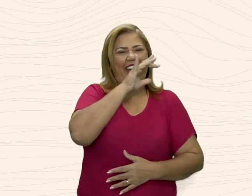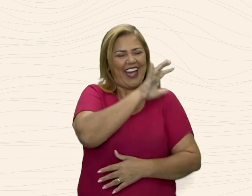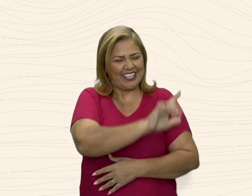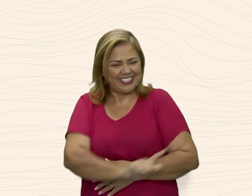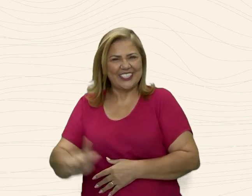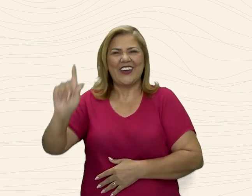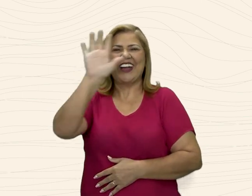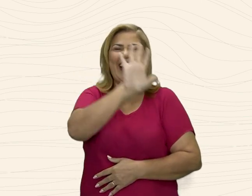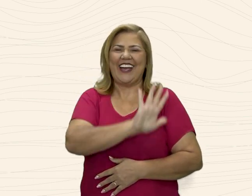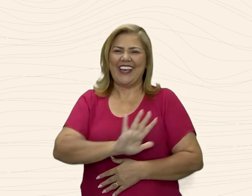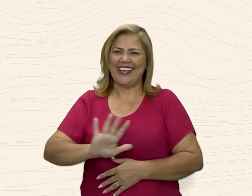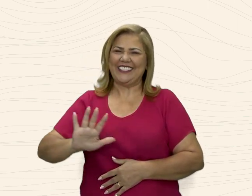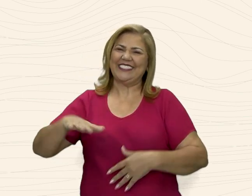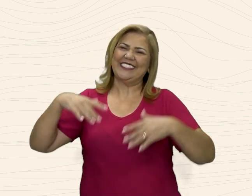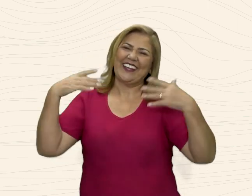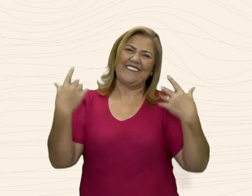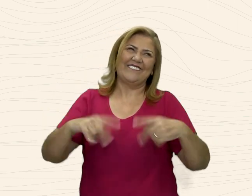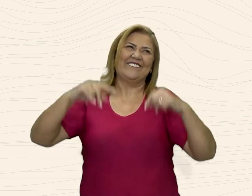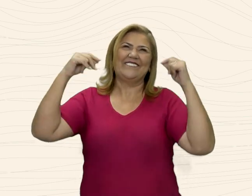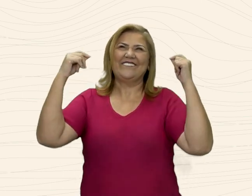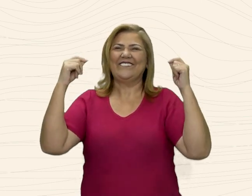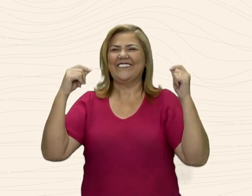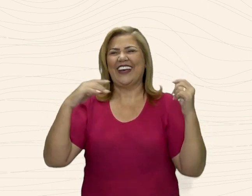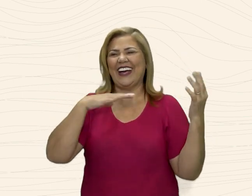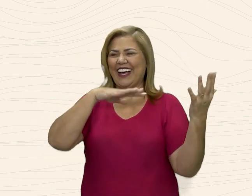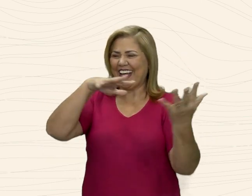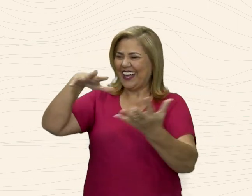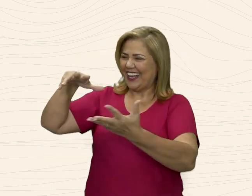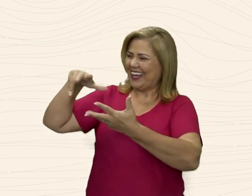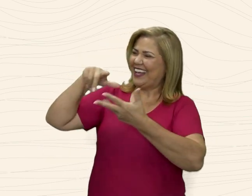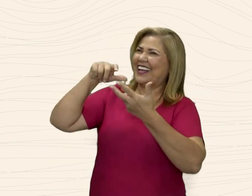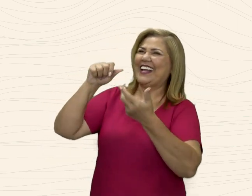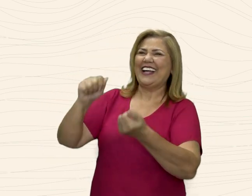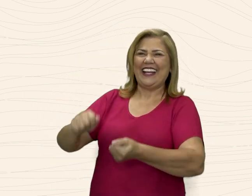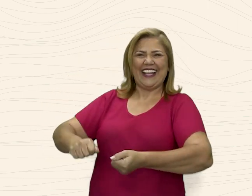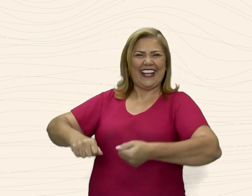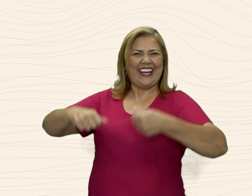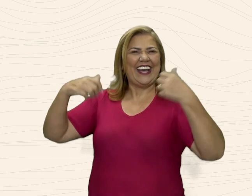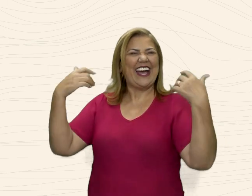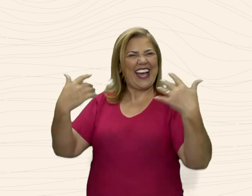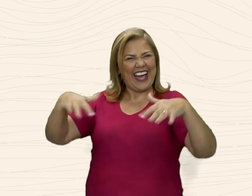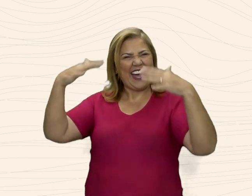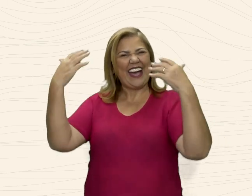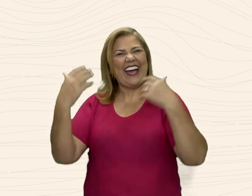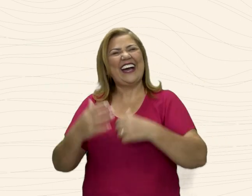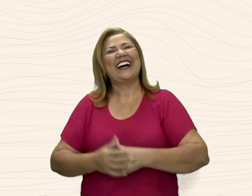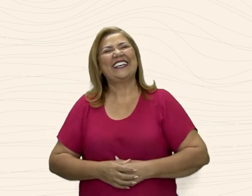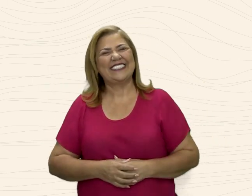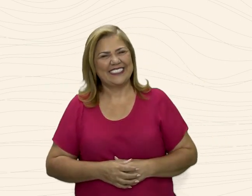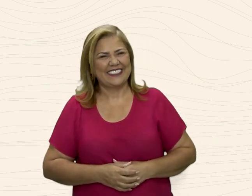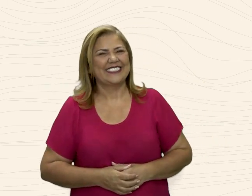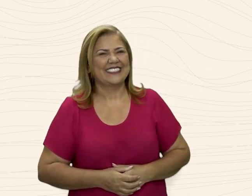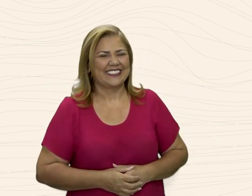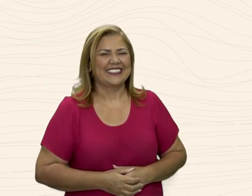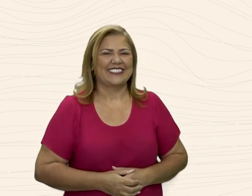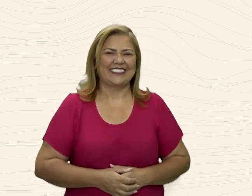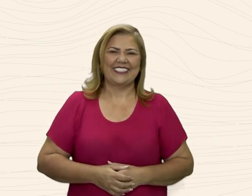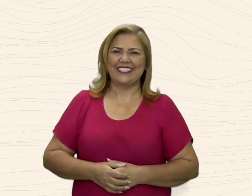do calor de Goiás. Ei, mundão velho que não acaba